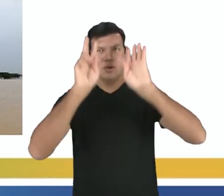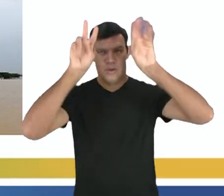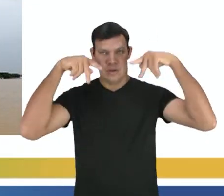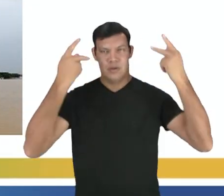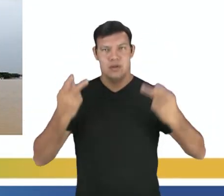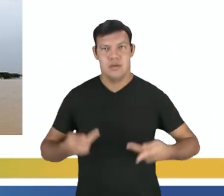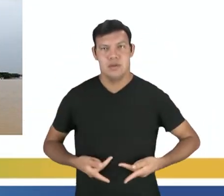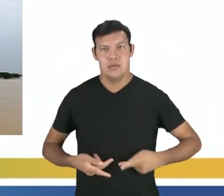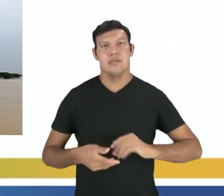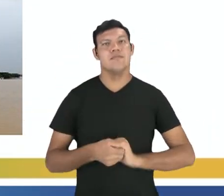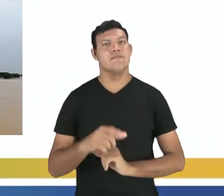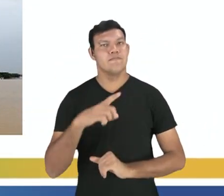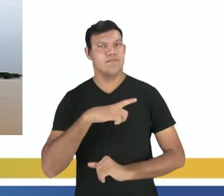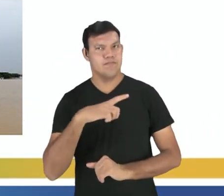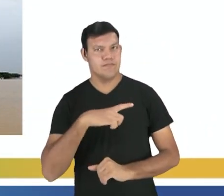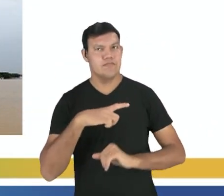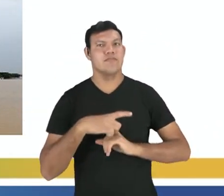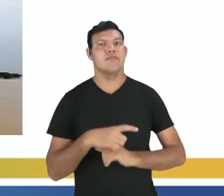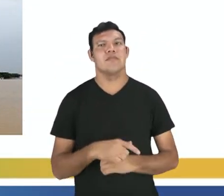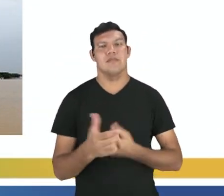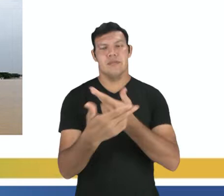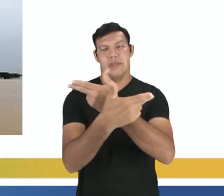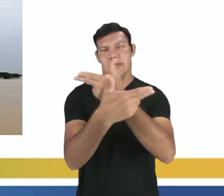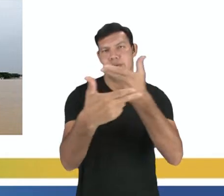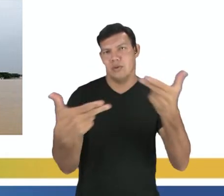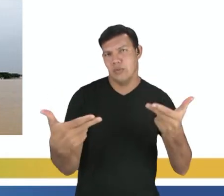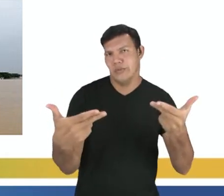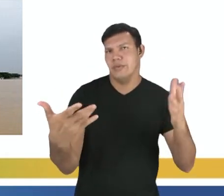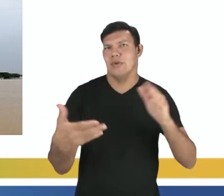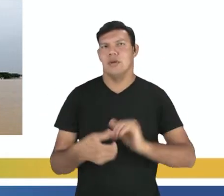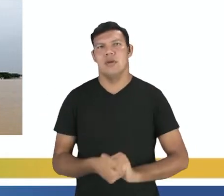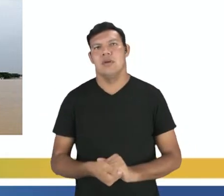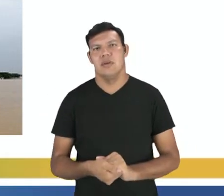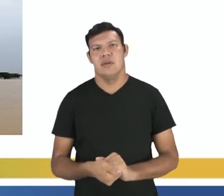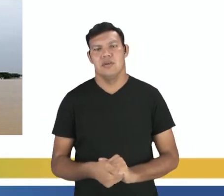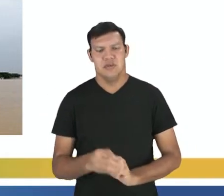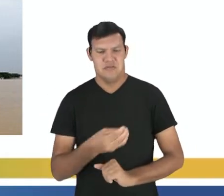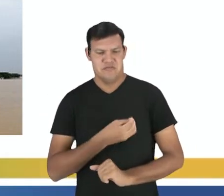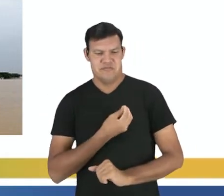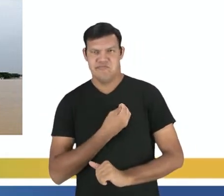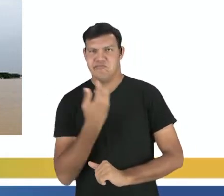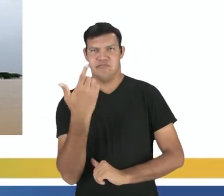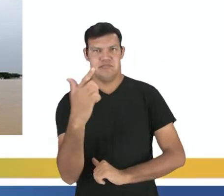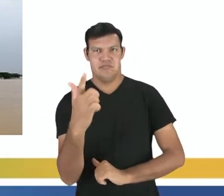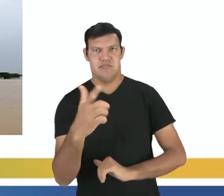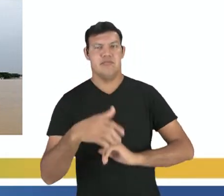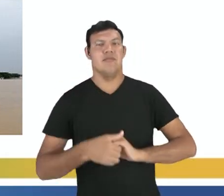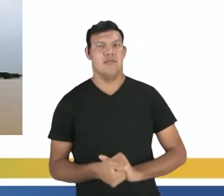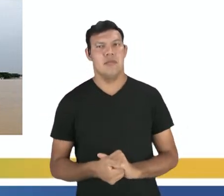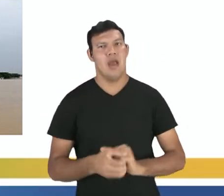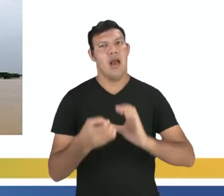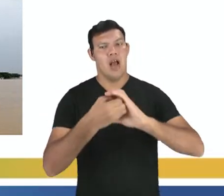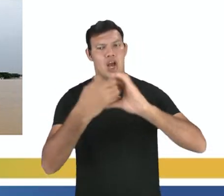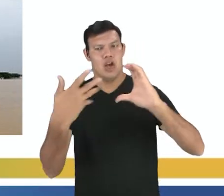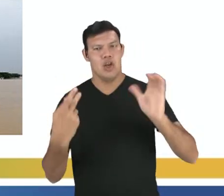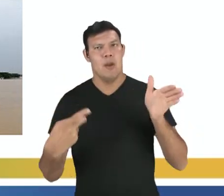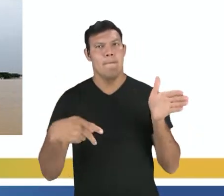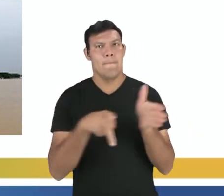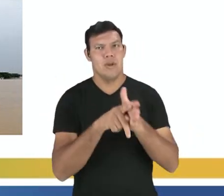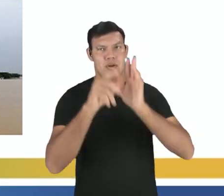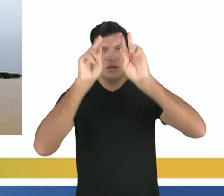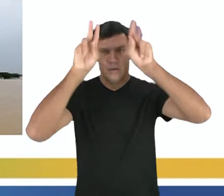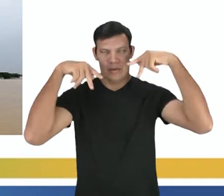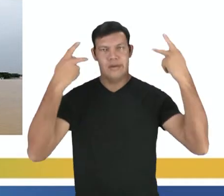Então, nós temos algo, um objeto, algo inanimado, com características humanas.